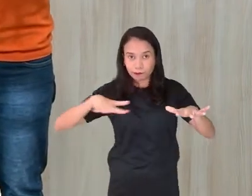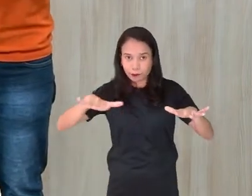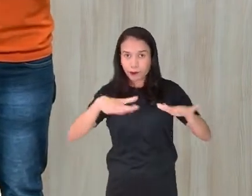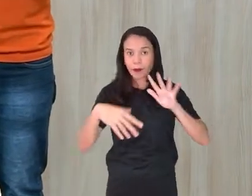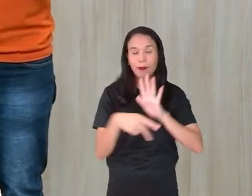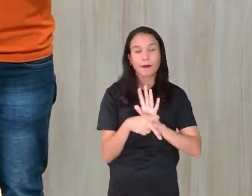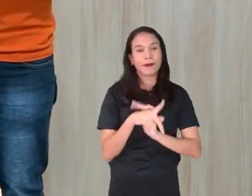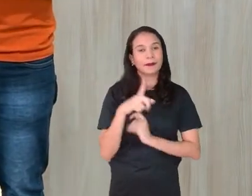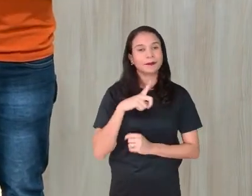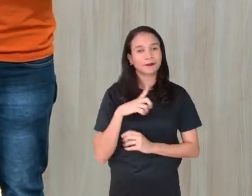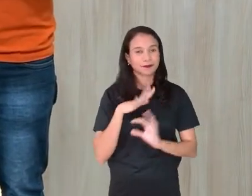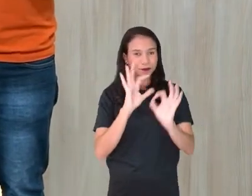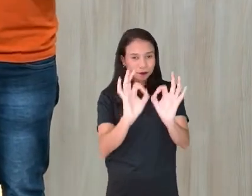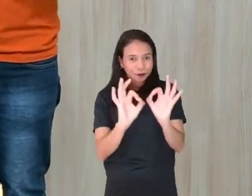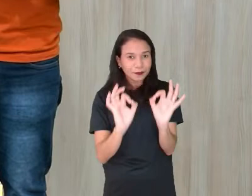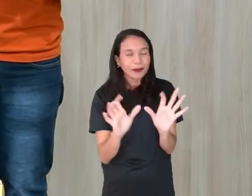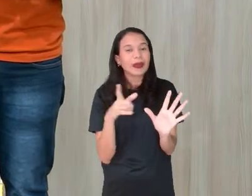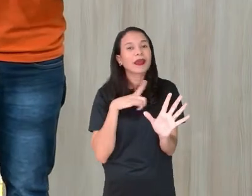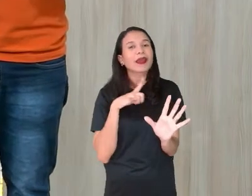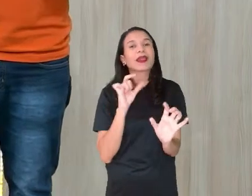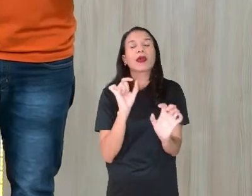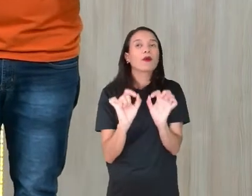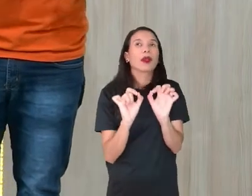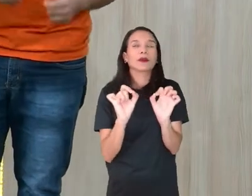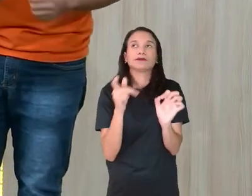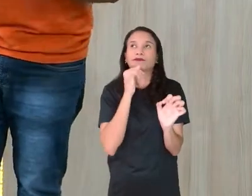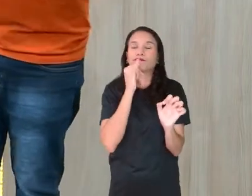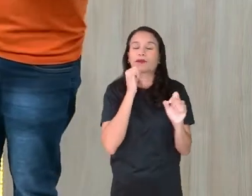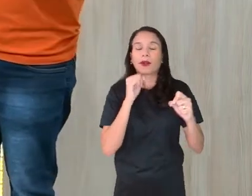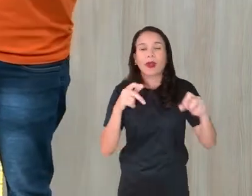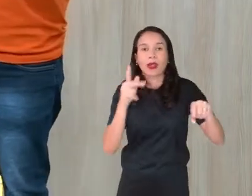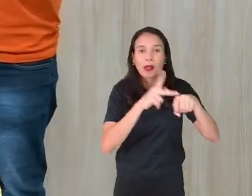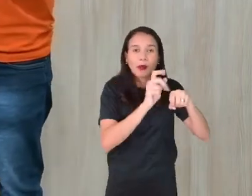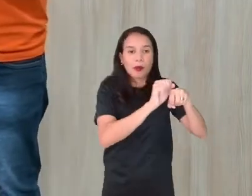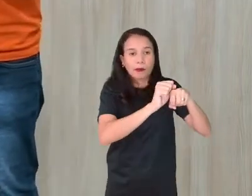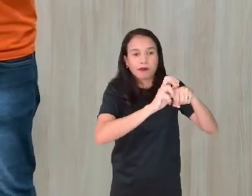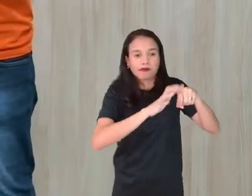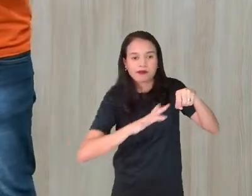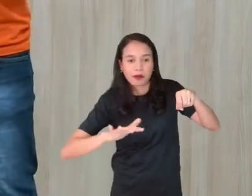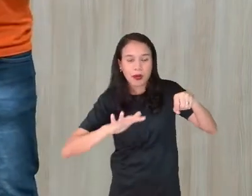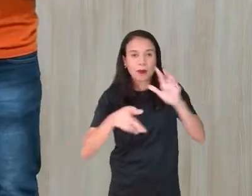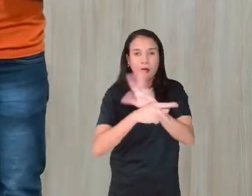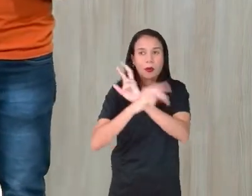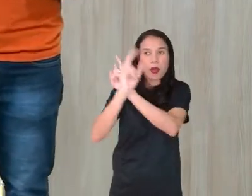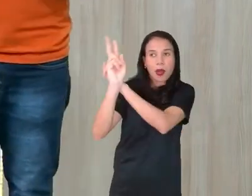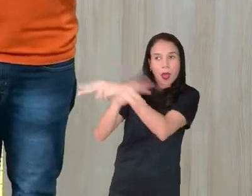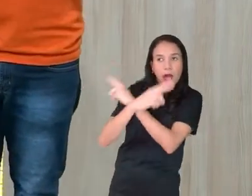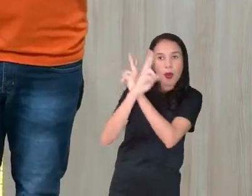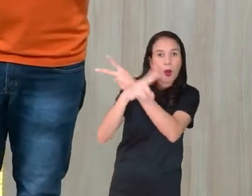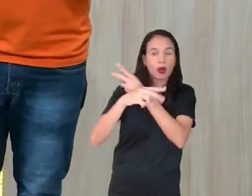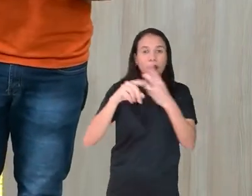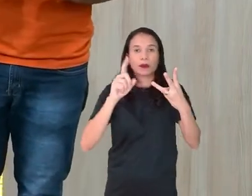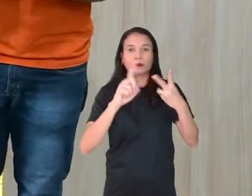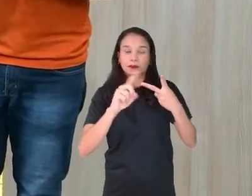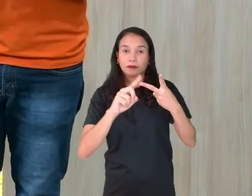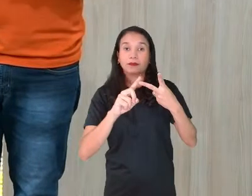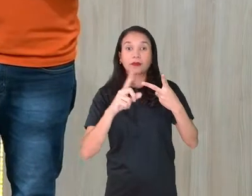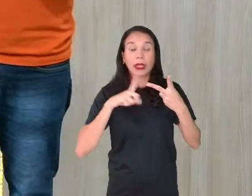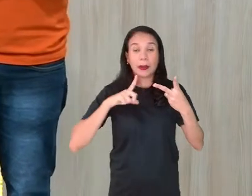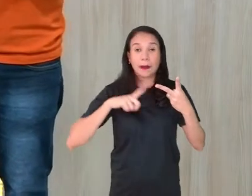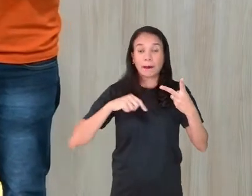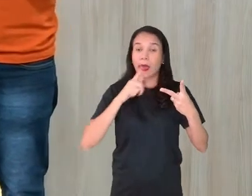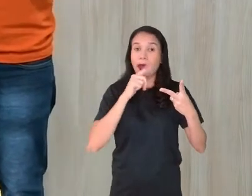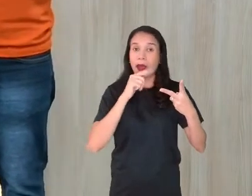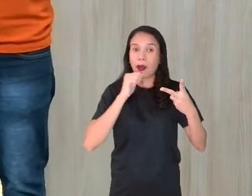né, naquele território, que vão ser a erosão eólica e a erosão hidráulica, né?